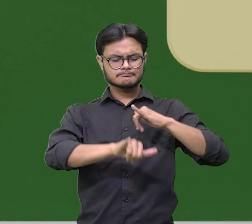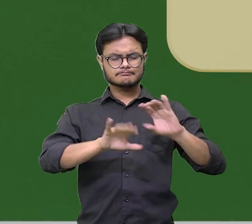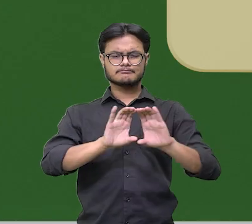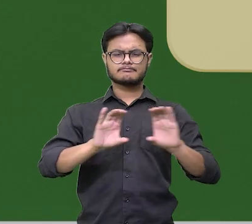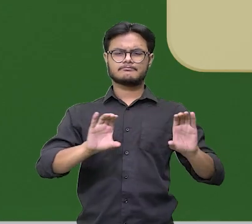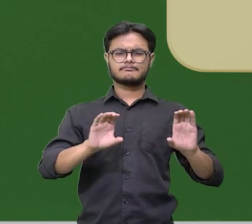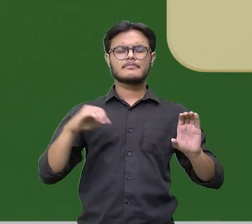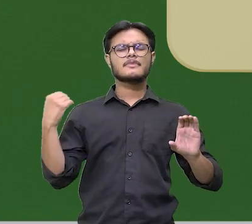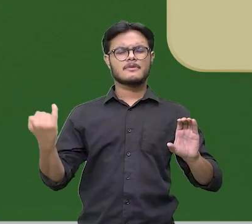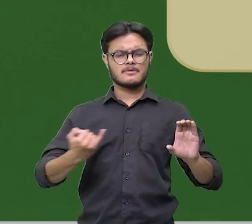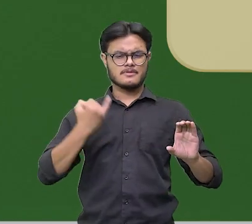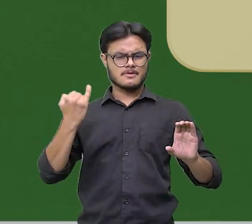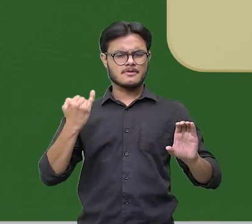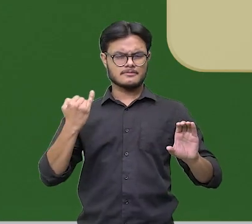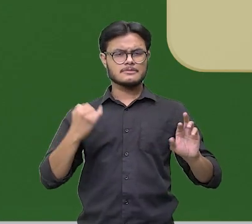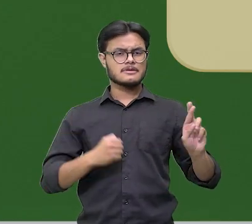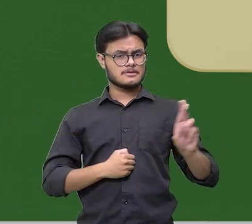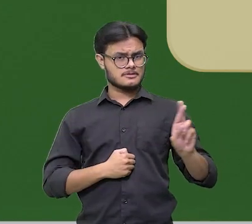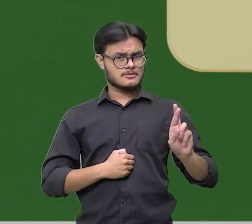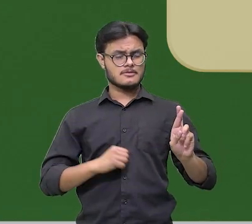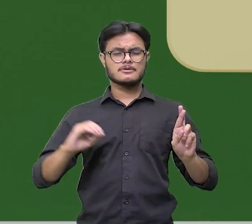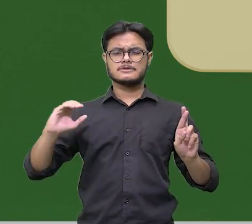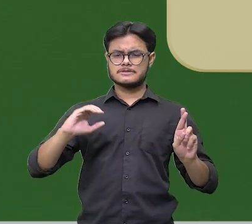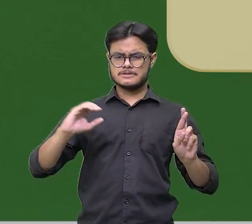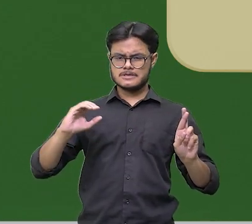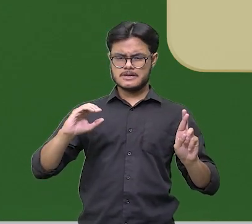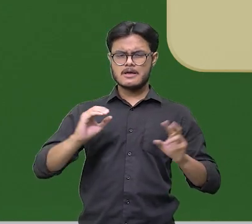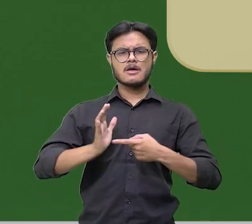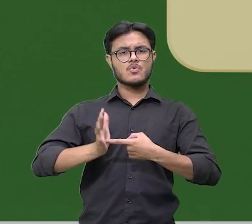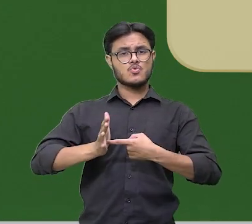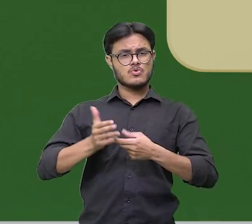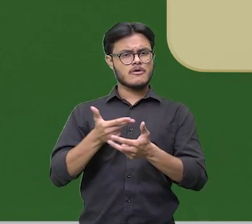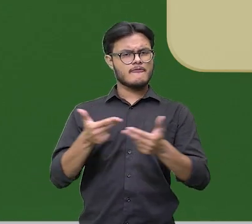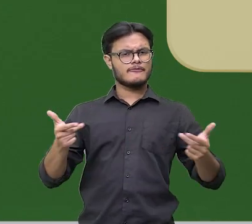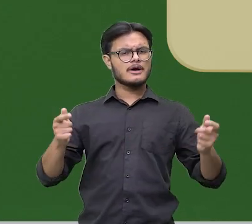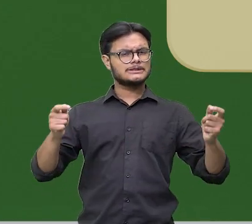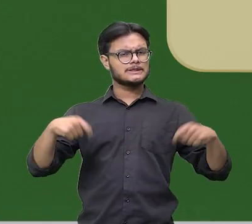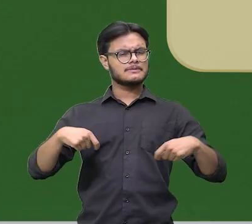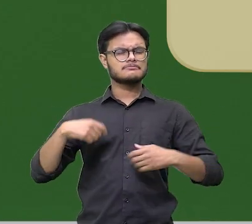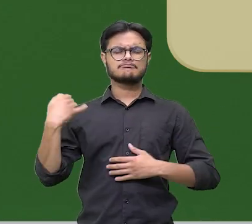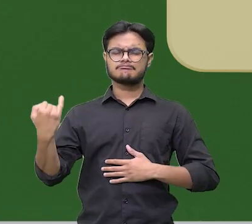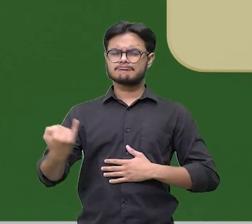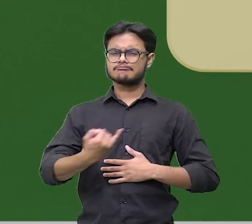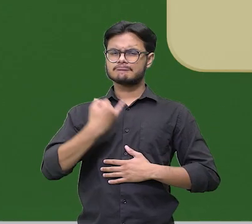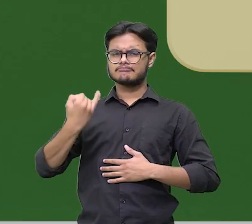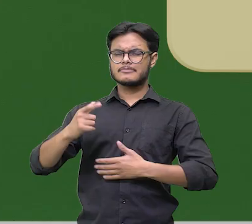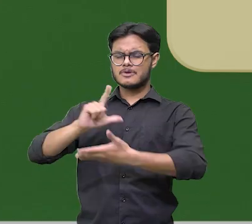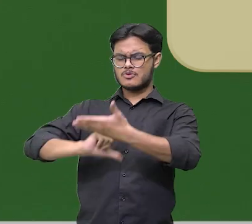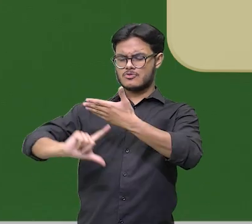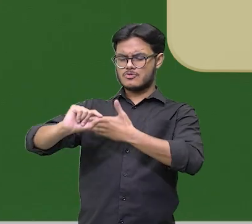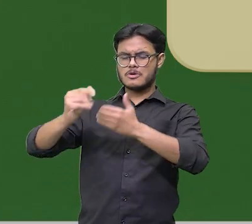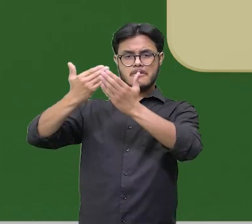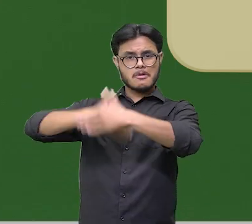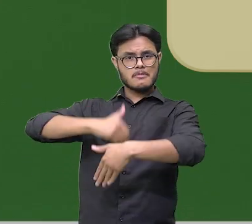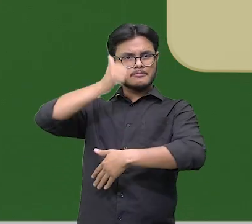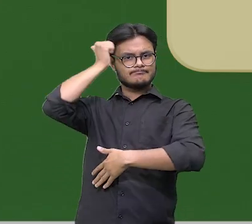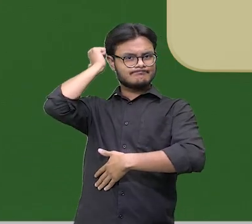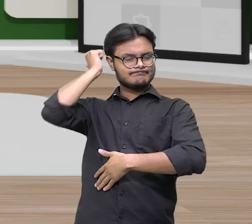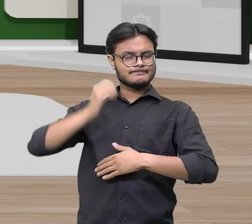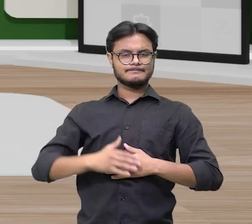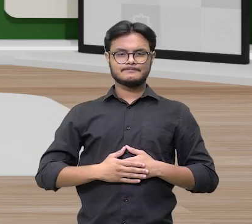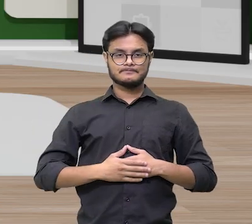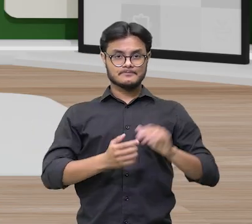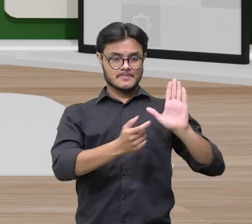de circuito importantes que são os resistores, os capacitores, os geradores, e os receptores, que são assuntos importantes para o vestibular da UEA.